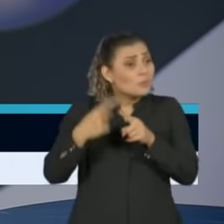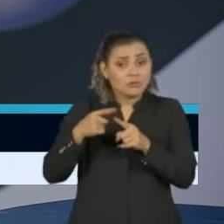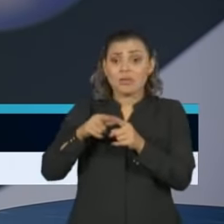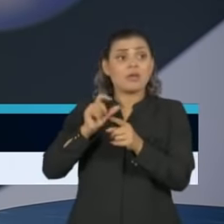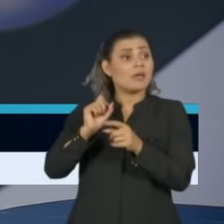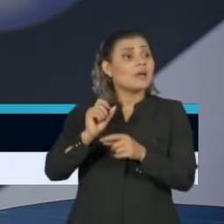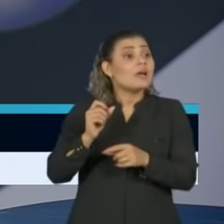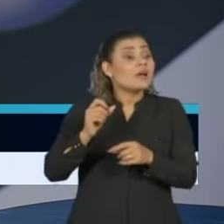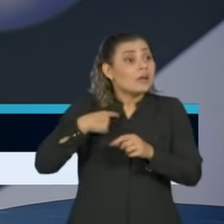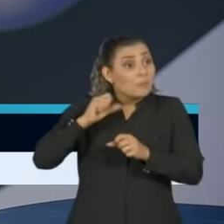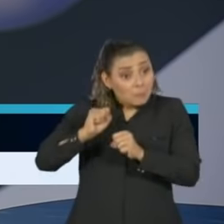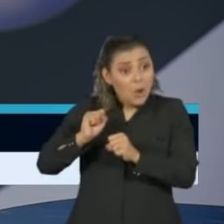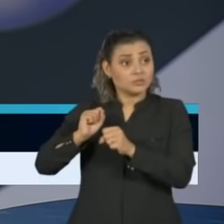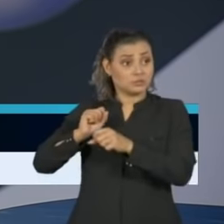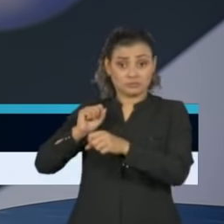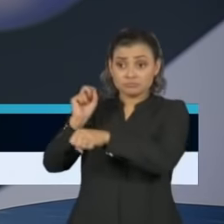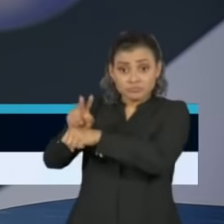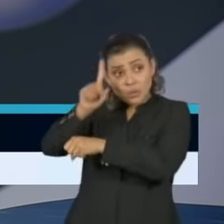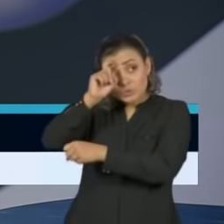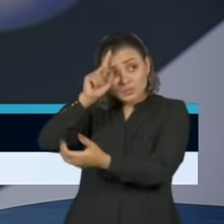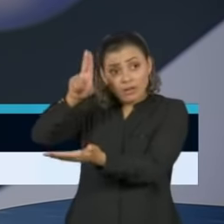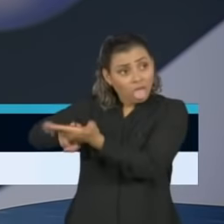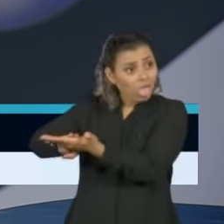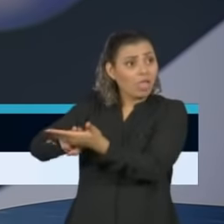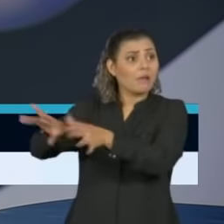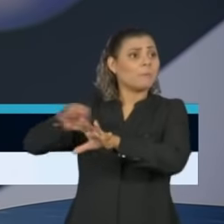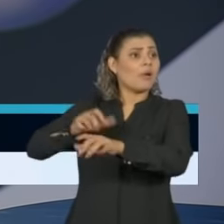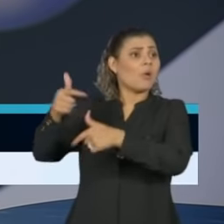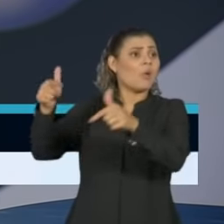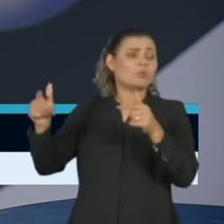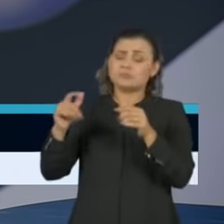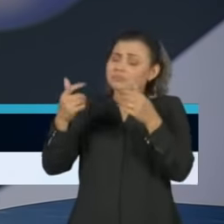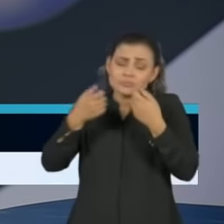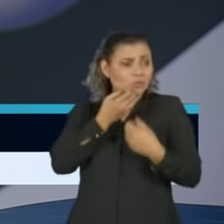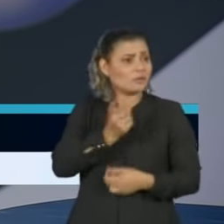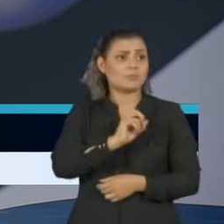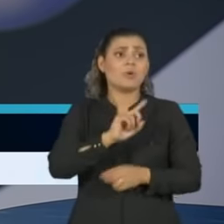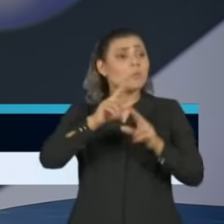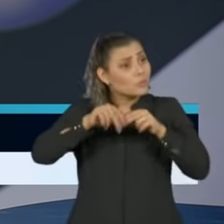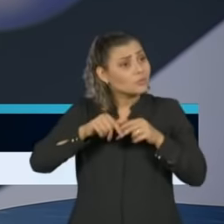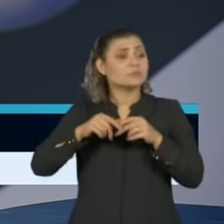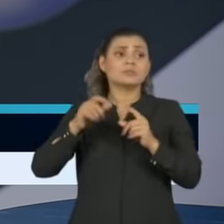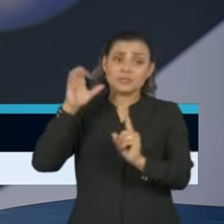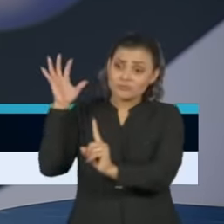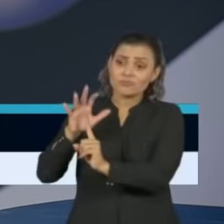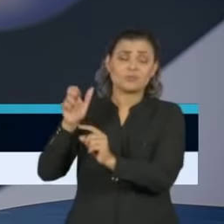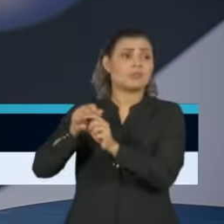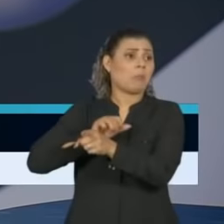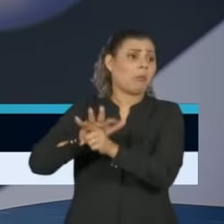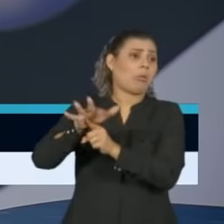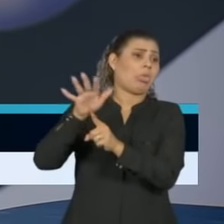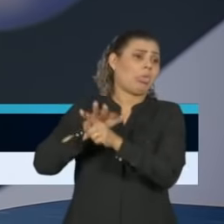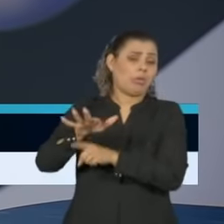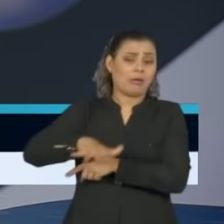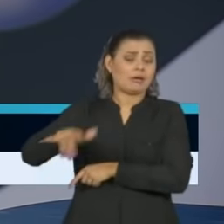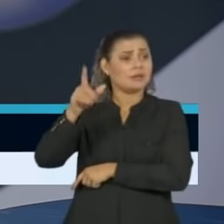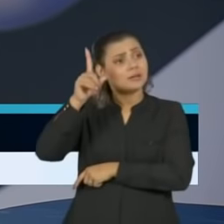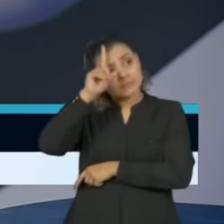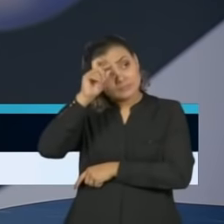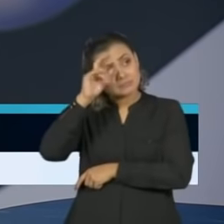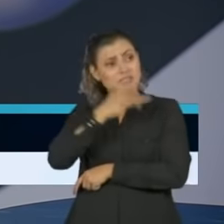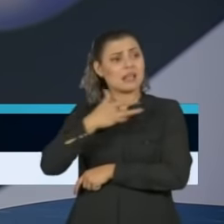vezes maior necessidade de hospitalização do que a influenza sazonal. Isso pode causar um impacto enorme no sistema de saúde. Então,